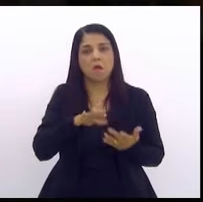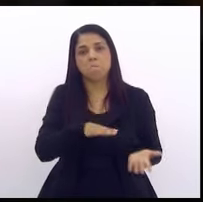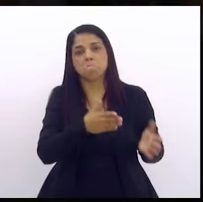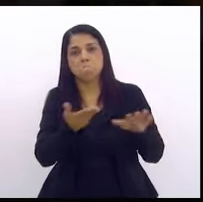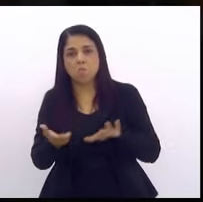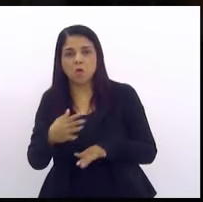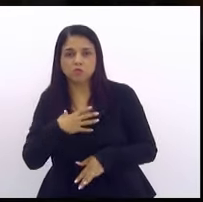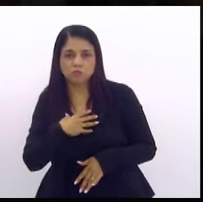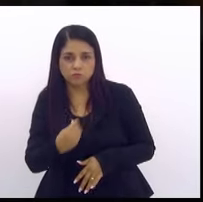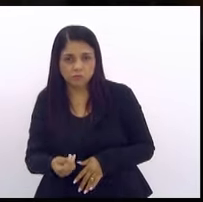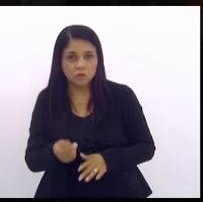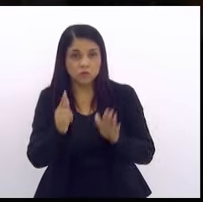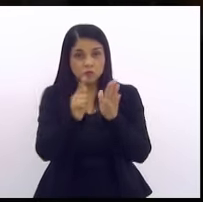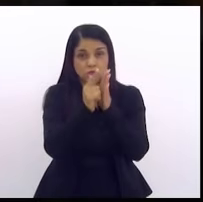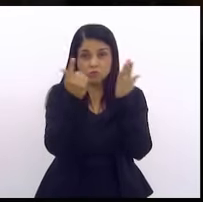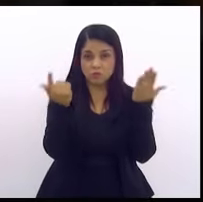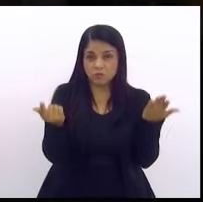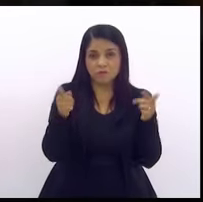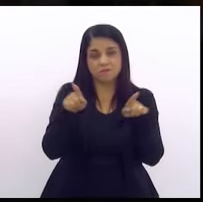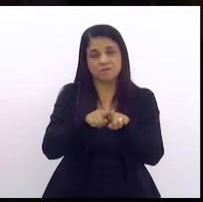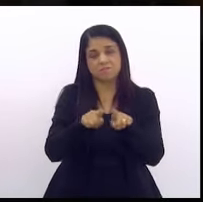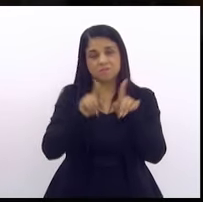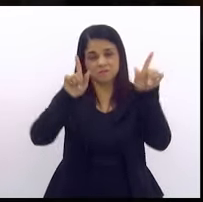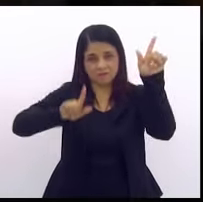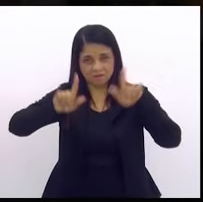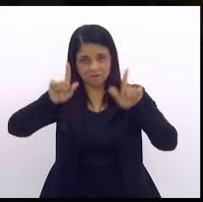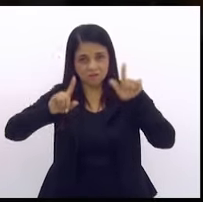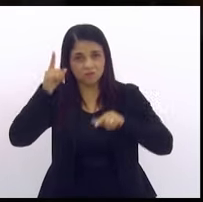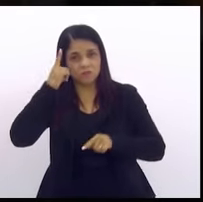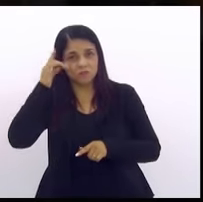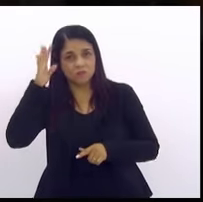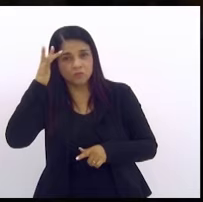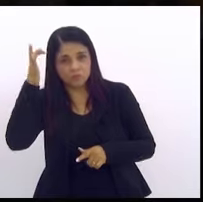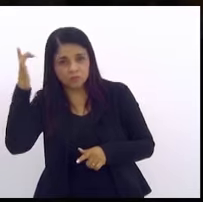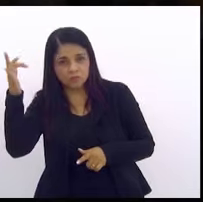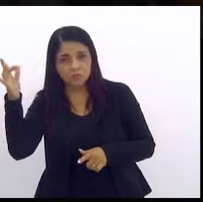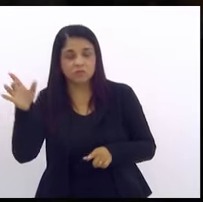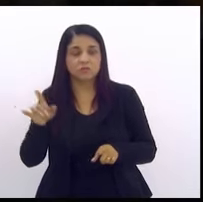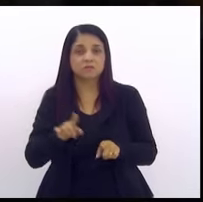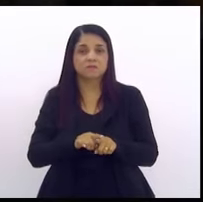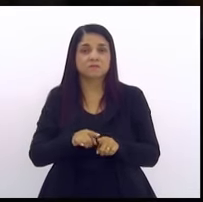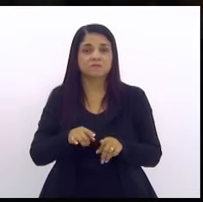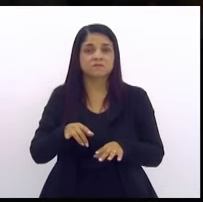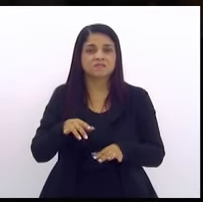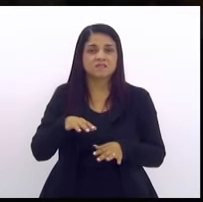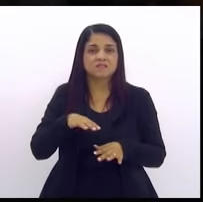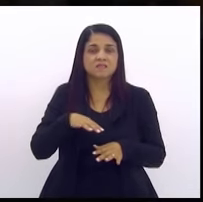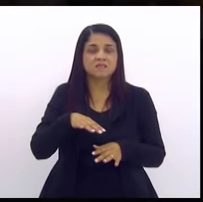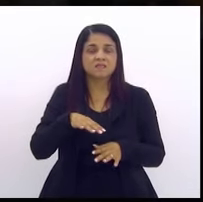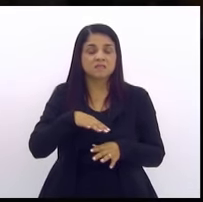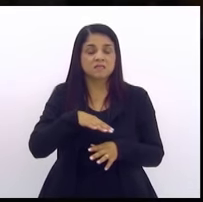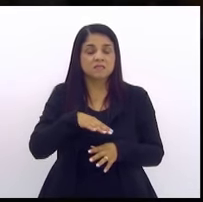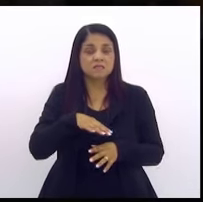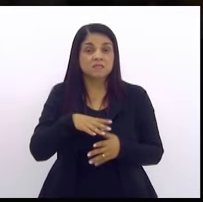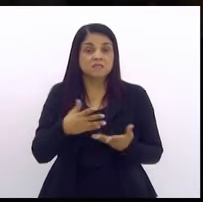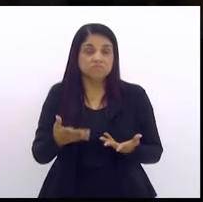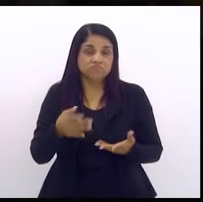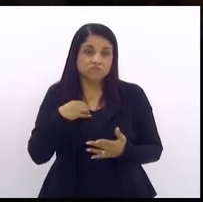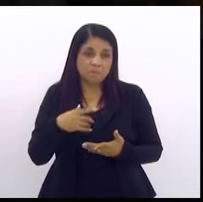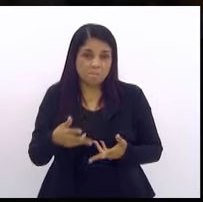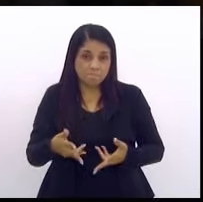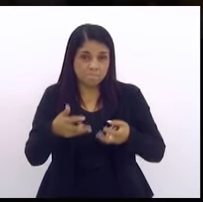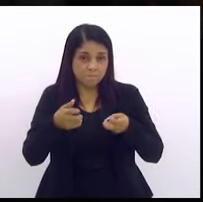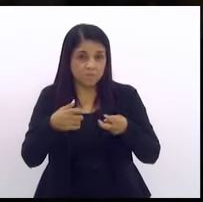nos jornais e nas televisões todos os dias. E aí, em meio a esse contexto, a gente viu